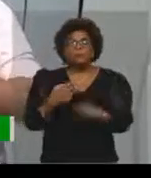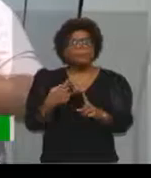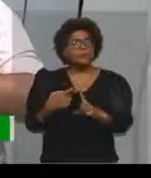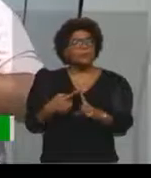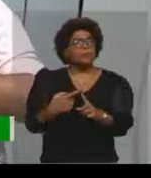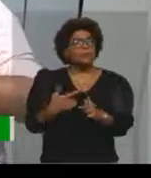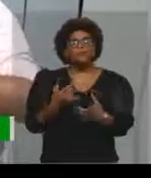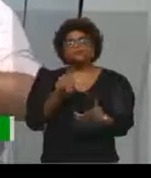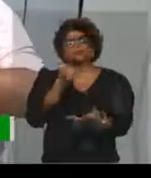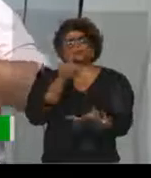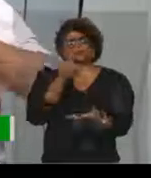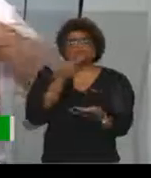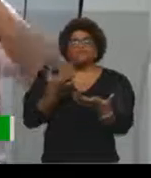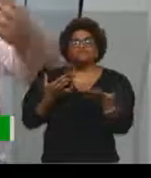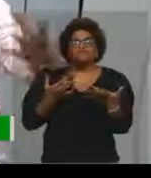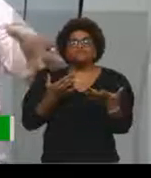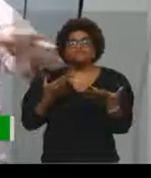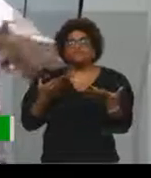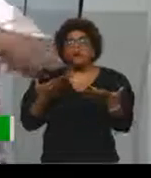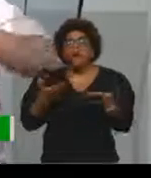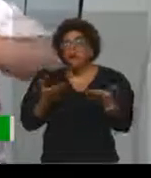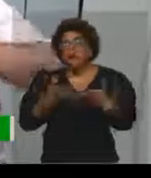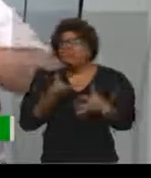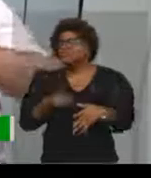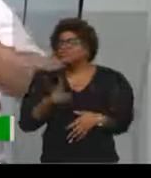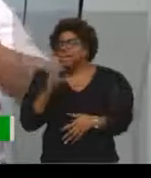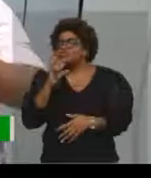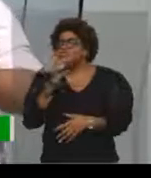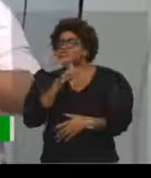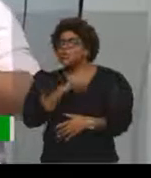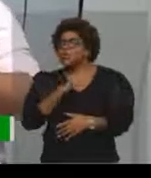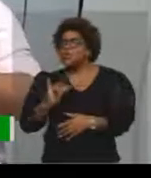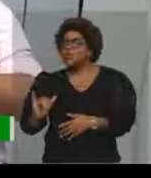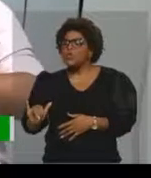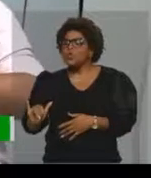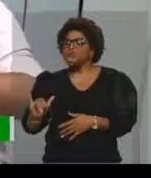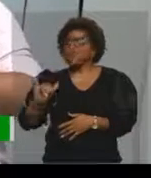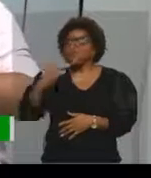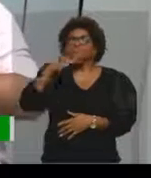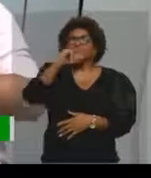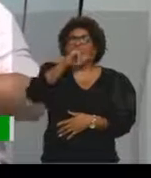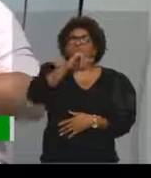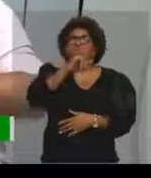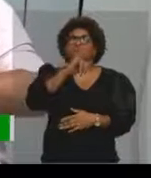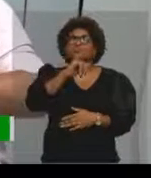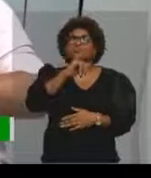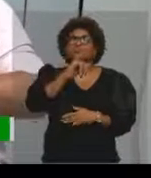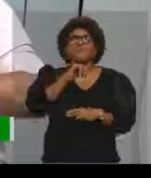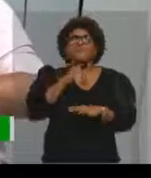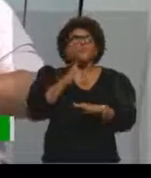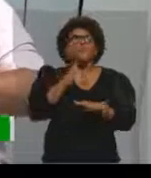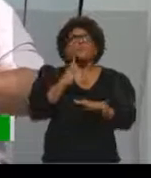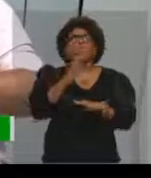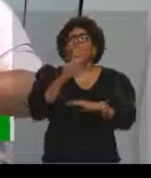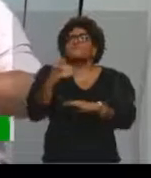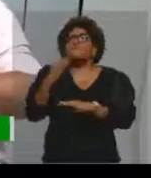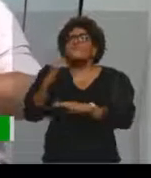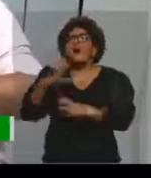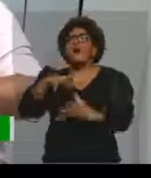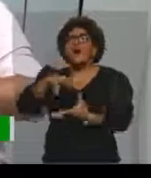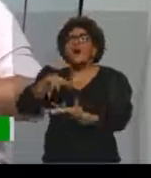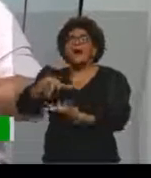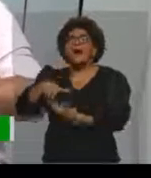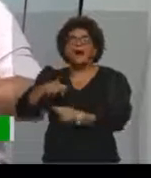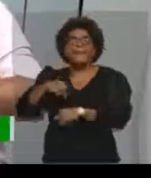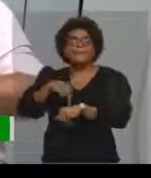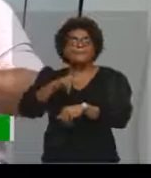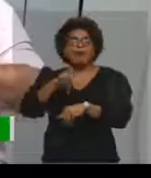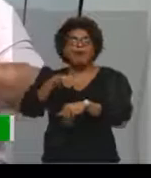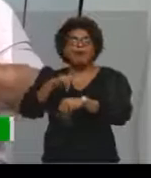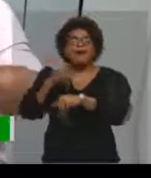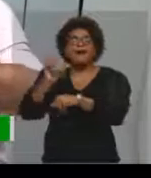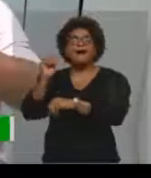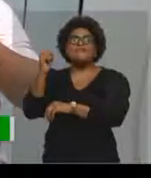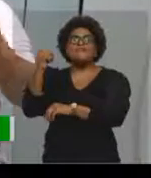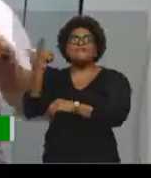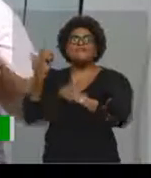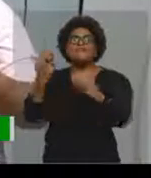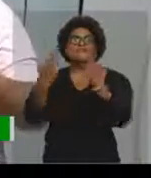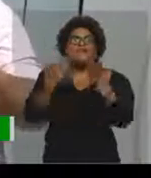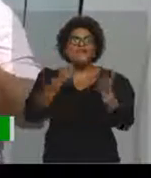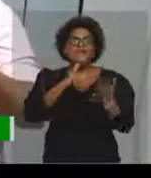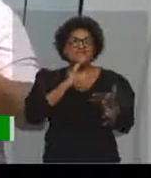avião, por exemplo, e conhecer outros países, conhecer outros continentes, viajar para outras cidades.